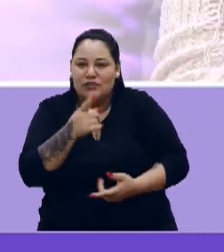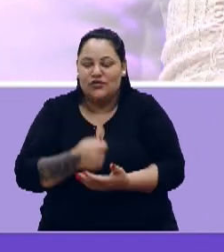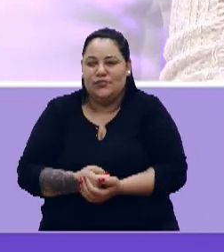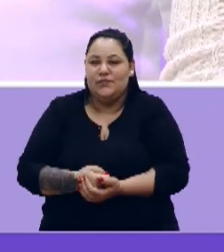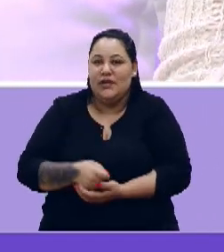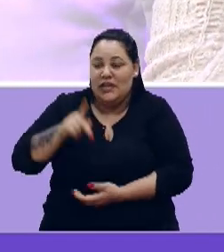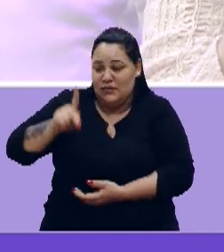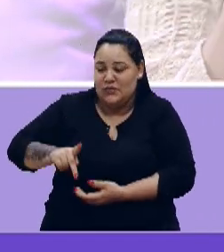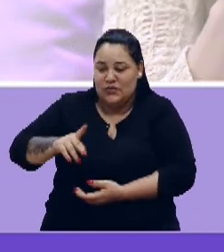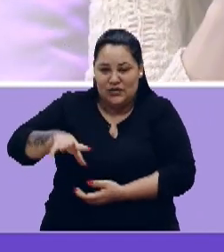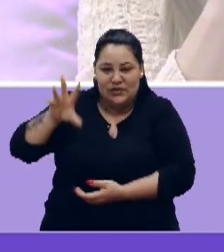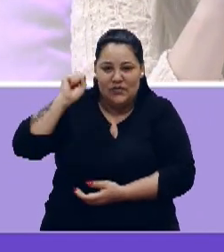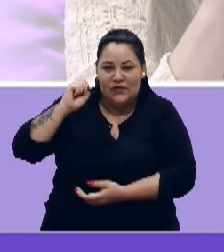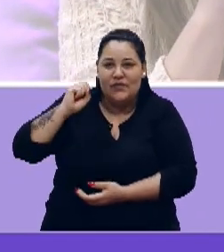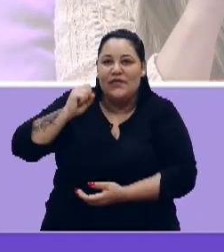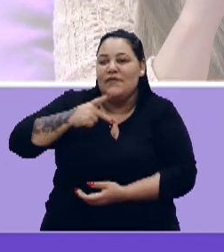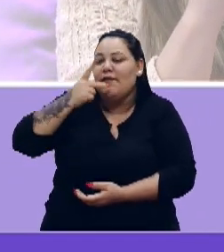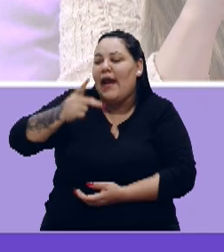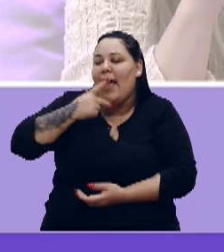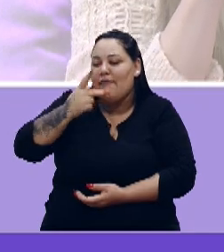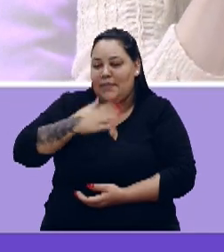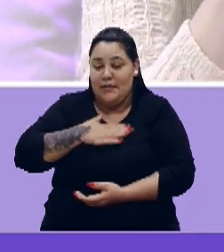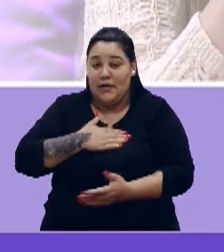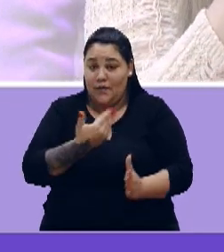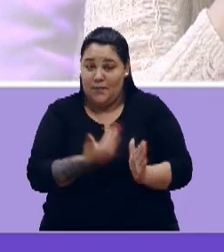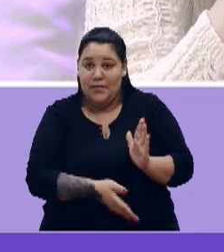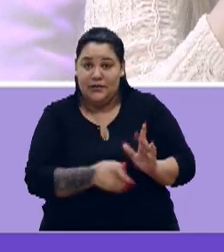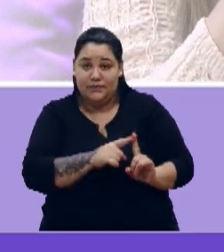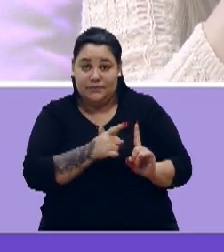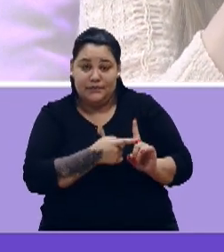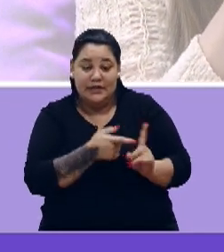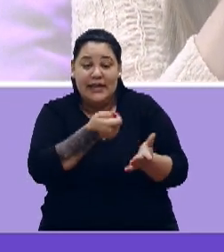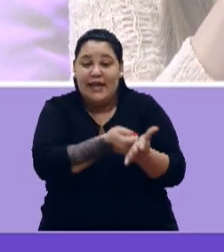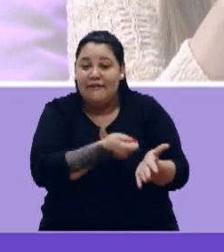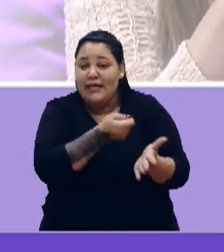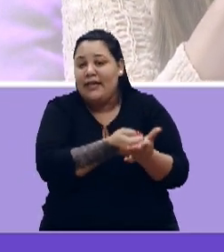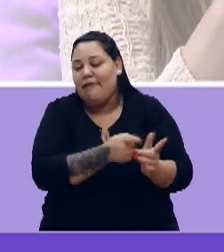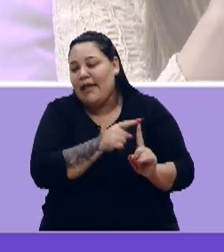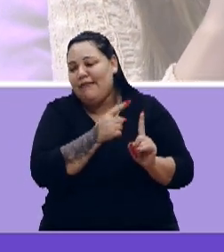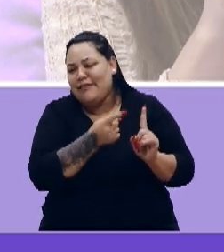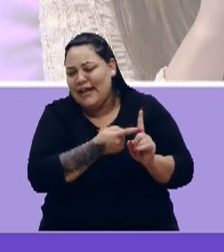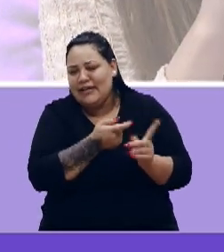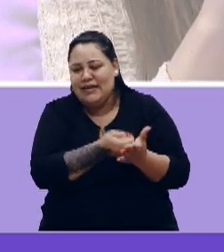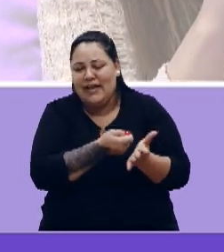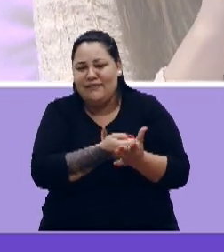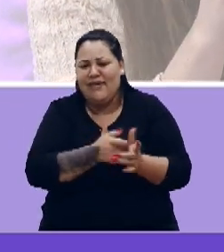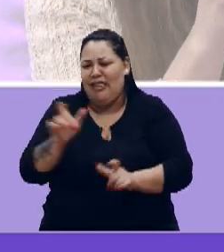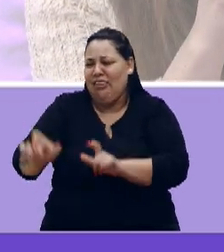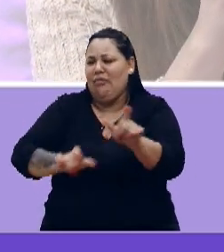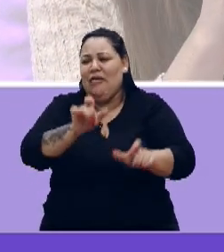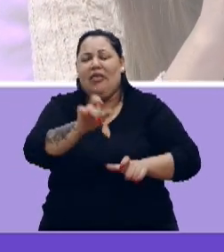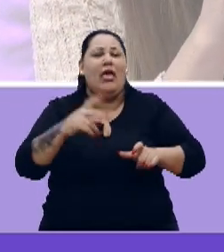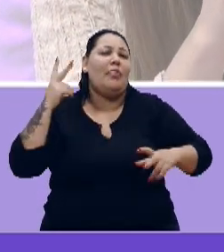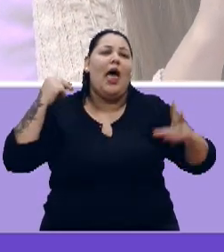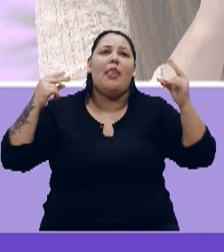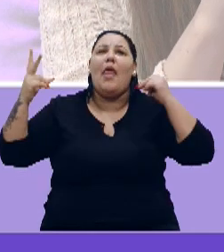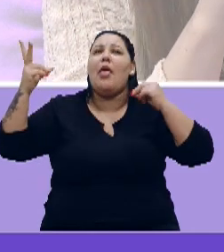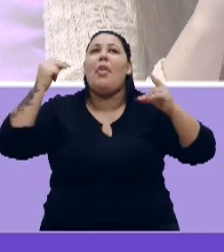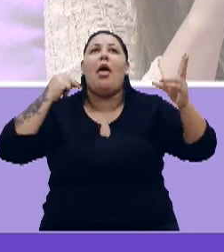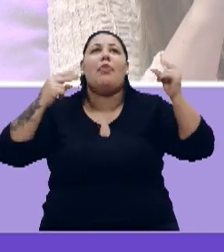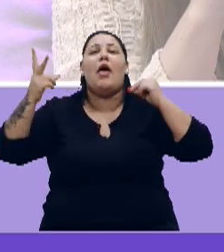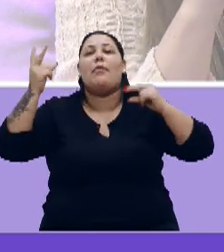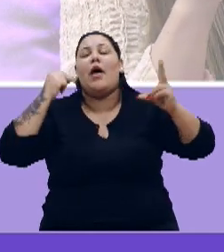eu ser tentante, né, porque além da perda gestacional, eu era tentante, então as pessoas me diziam, tu precisa largar